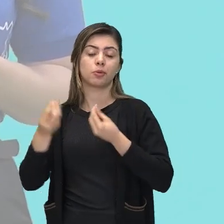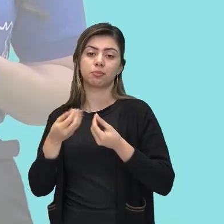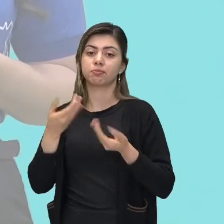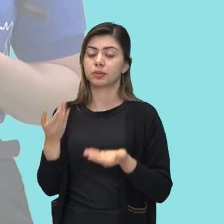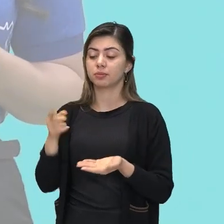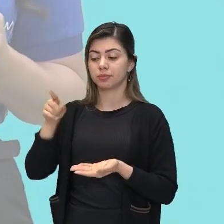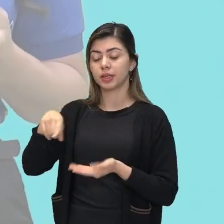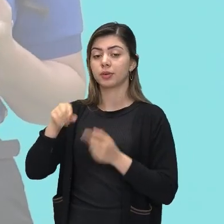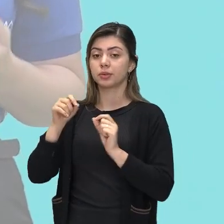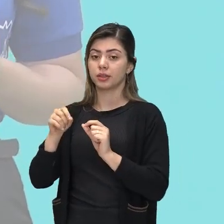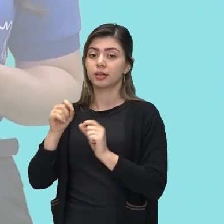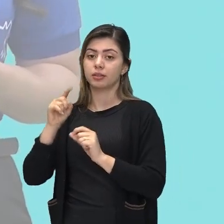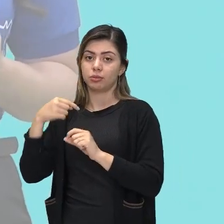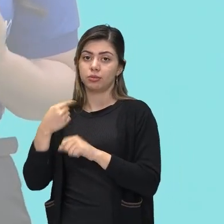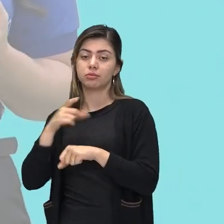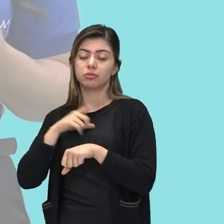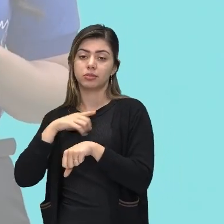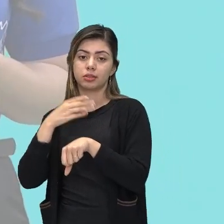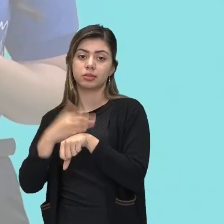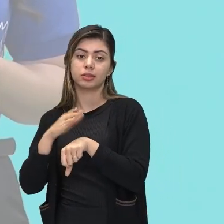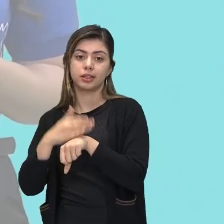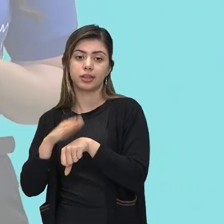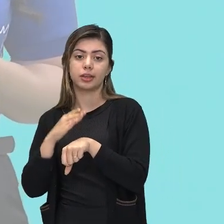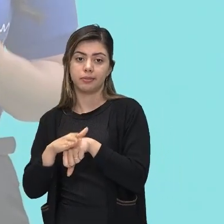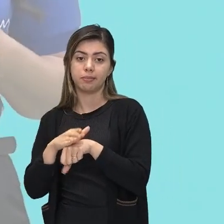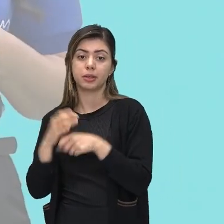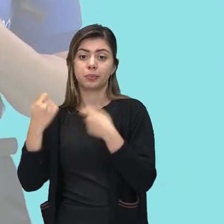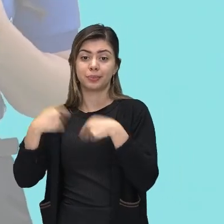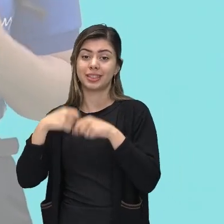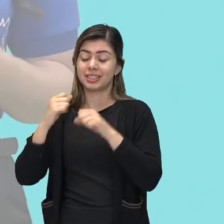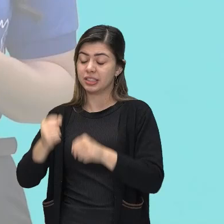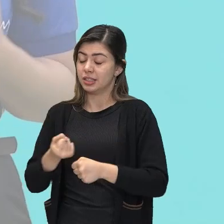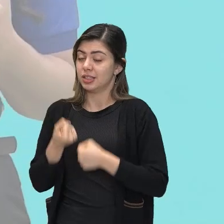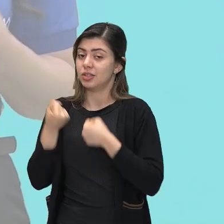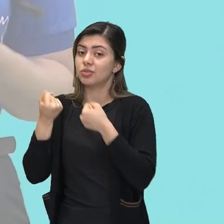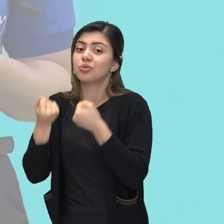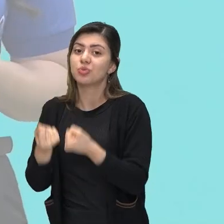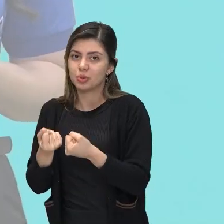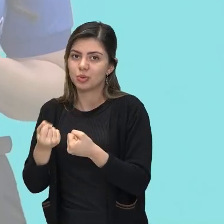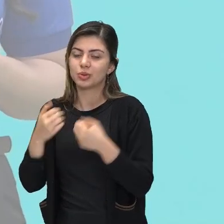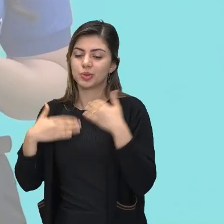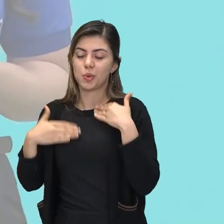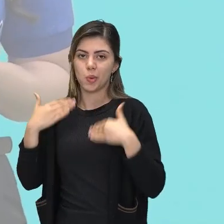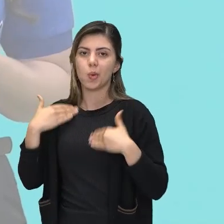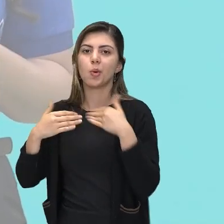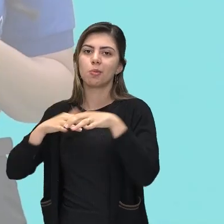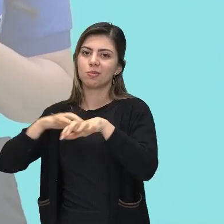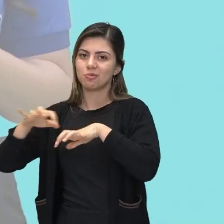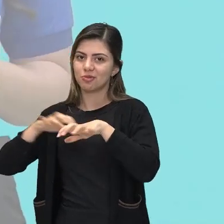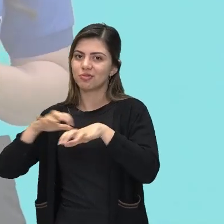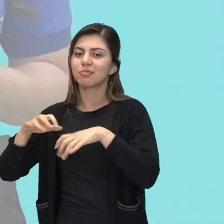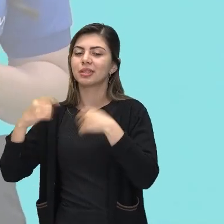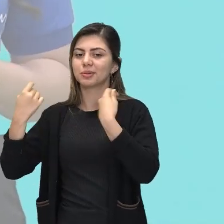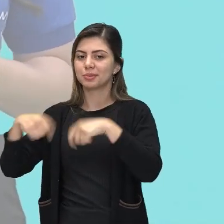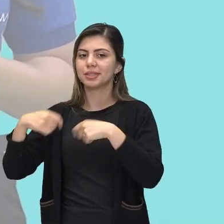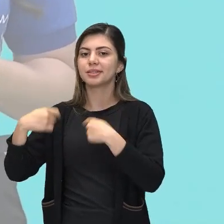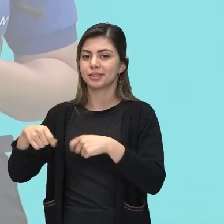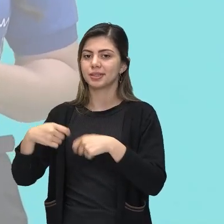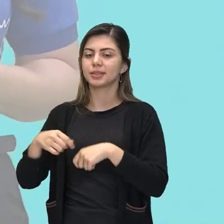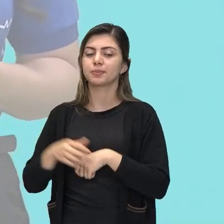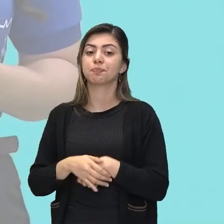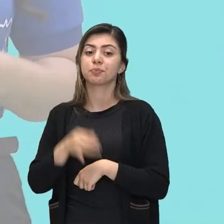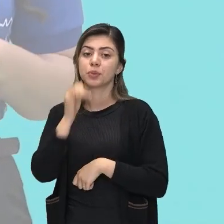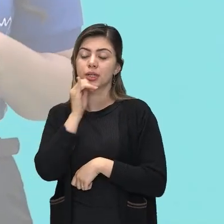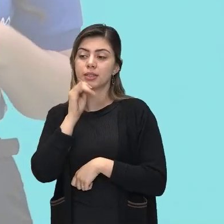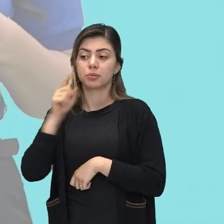as atividades que vão ser executadas, elas vão requerer um movimento e um esforço maior, como, por exemplo, o ato